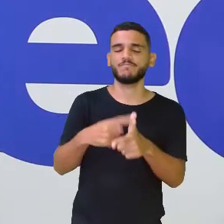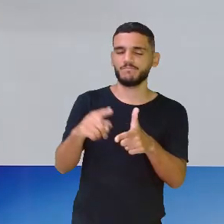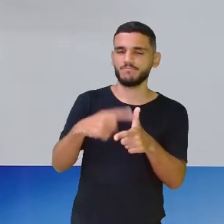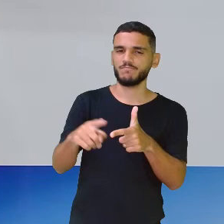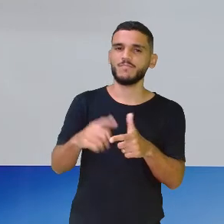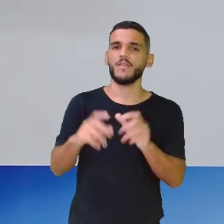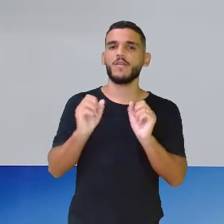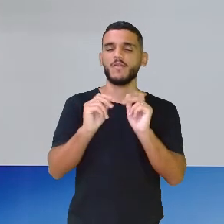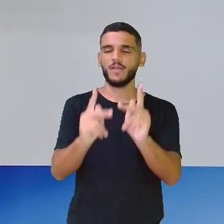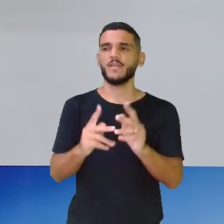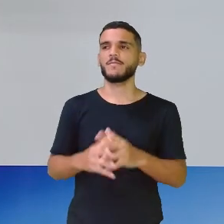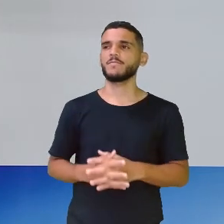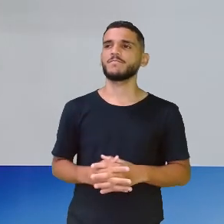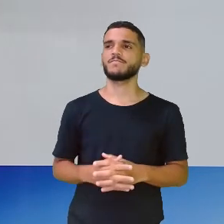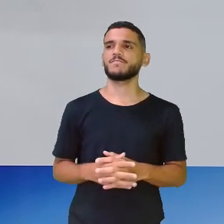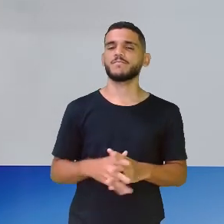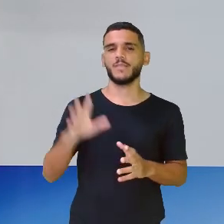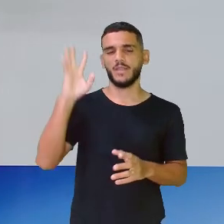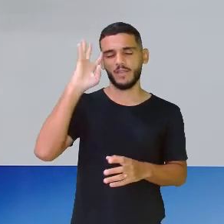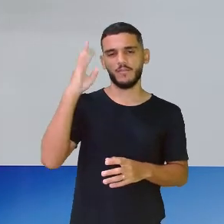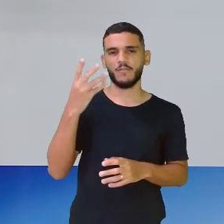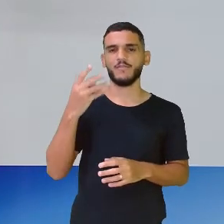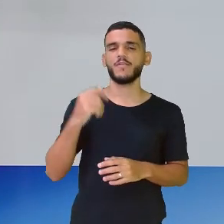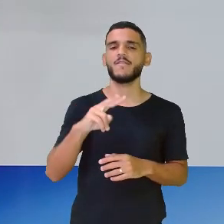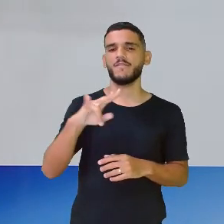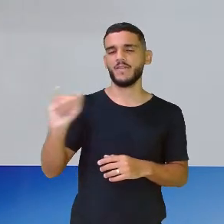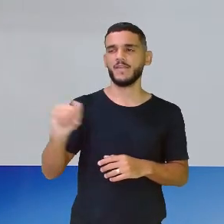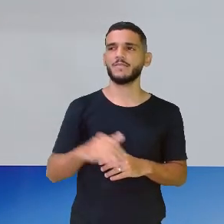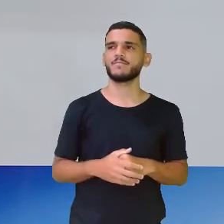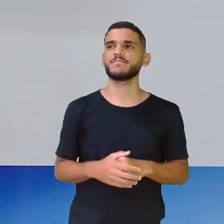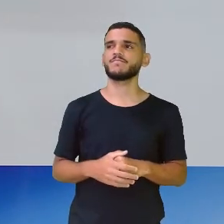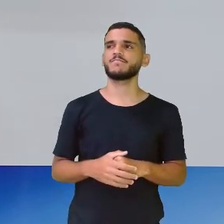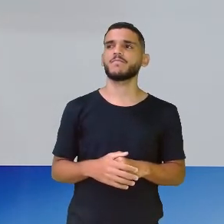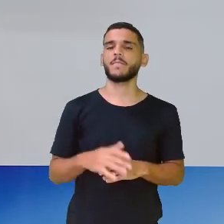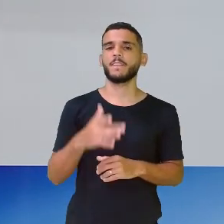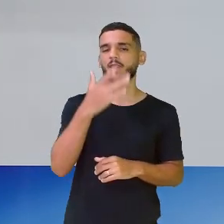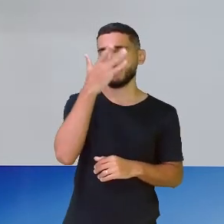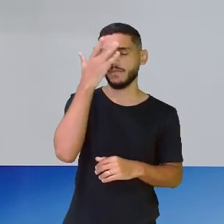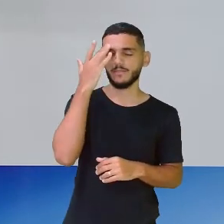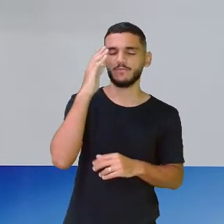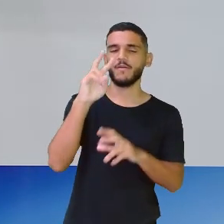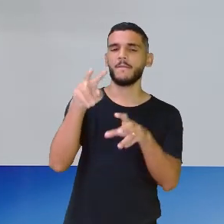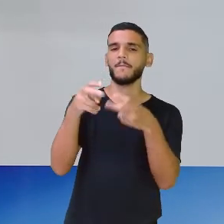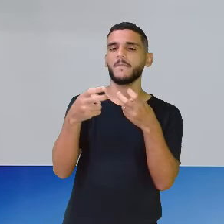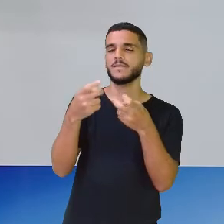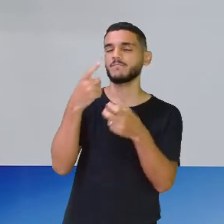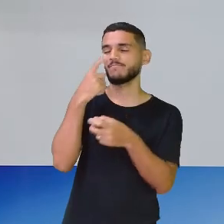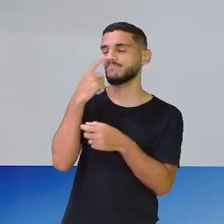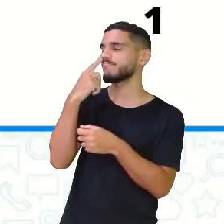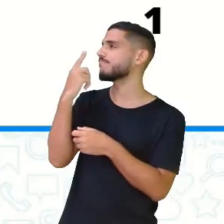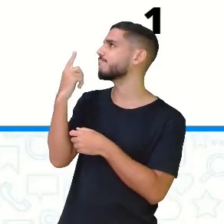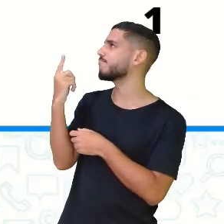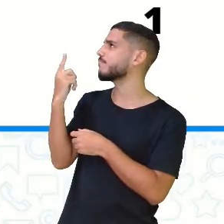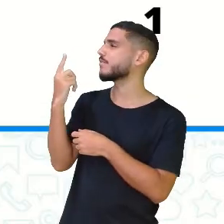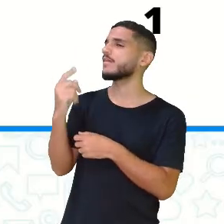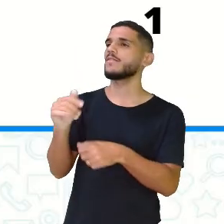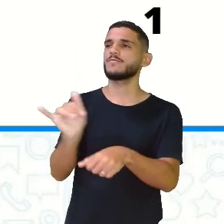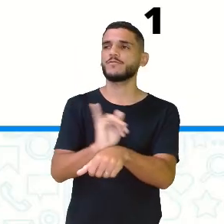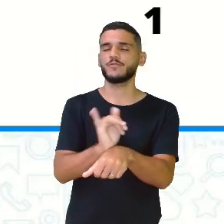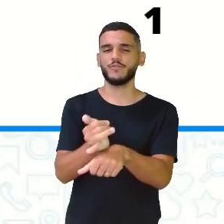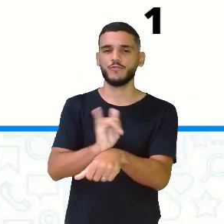É isso aí. Pessoal, observa essa imagem, já vê lá no YouTube, responde para mim